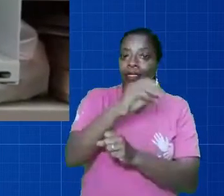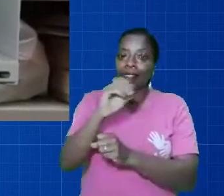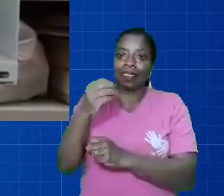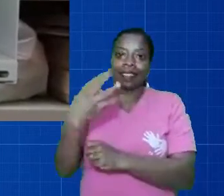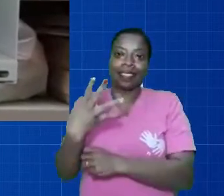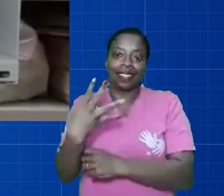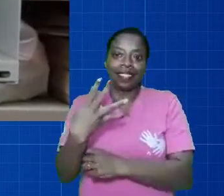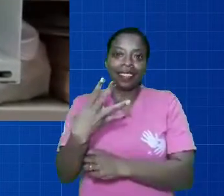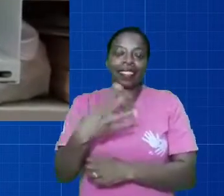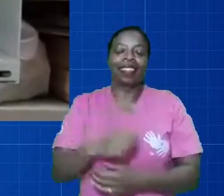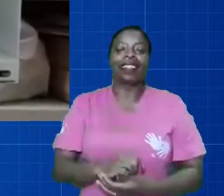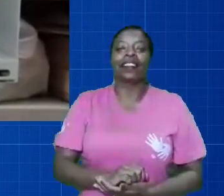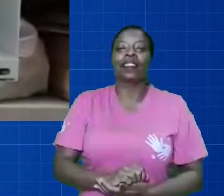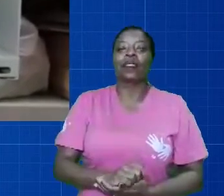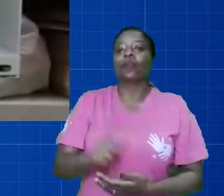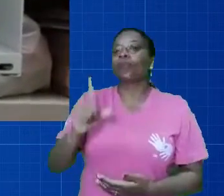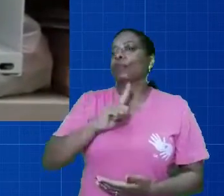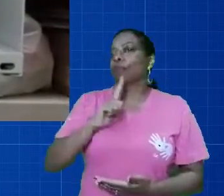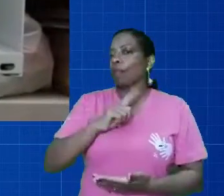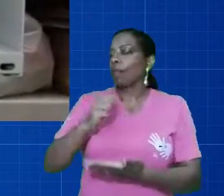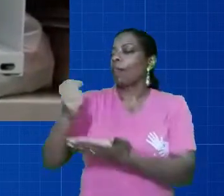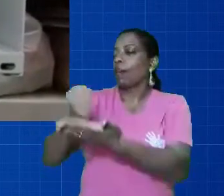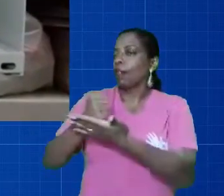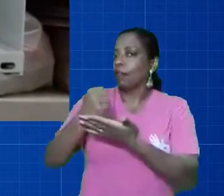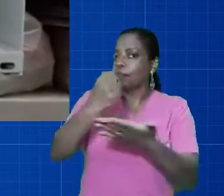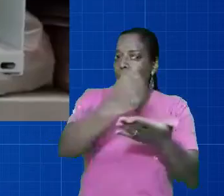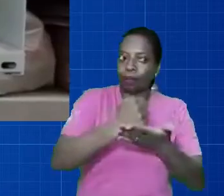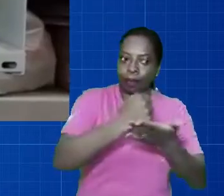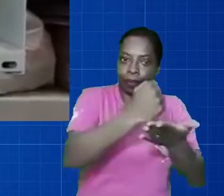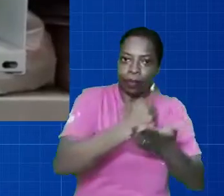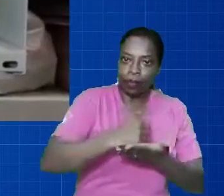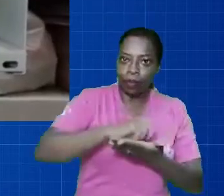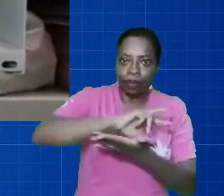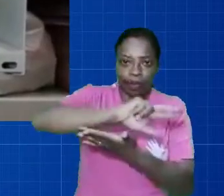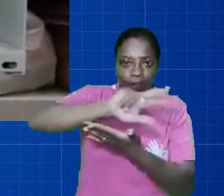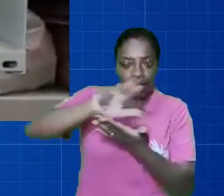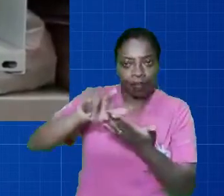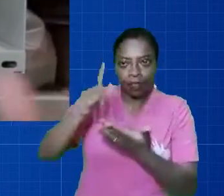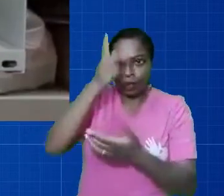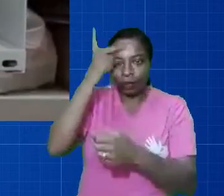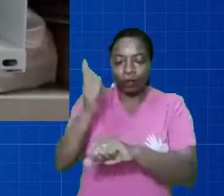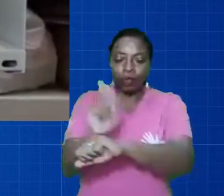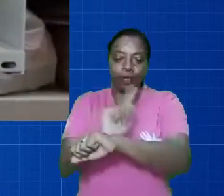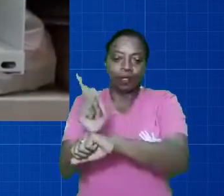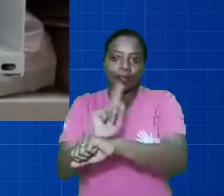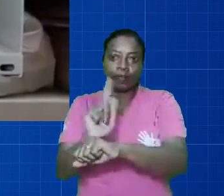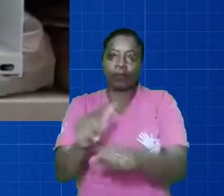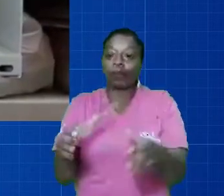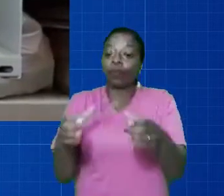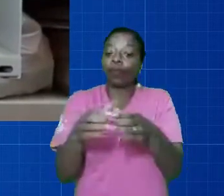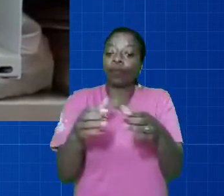dos gestores, né, o grupo da oficina de arte, mais alguns que a gente vai juntando pelo caminho,